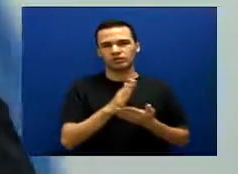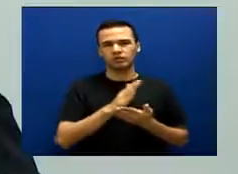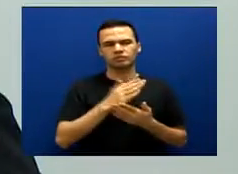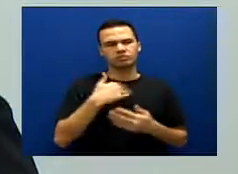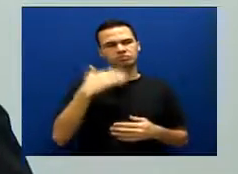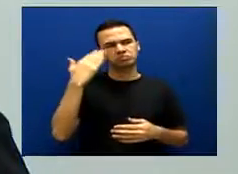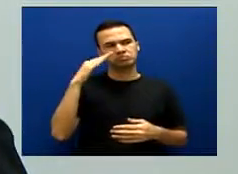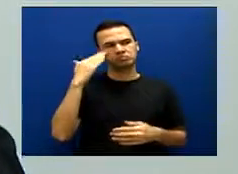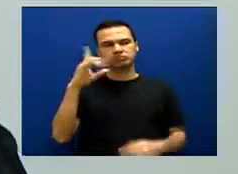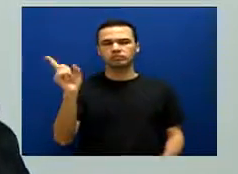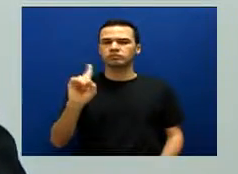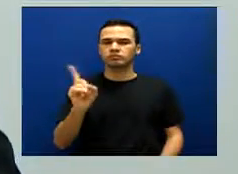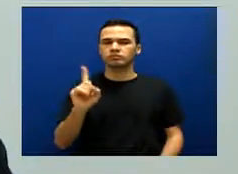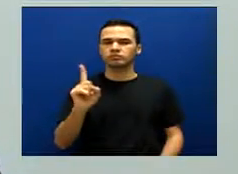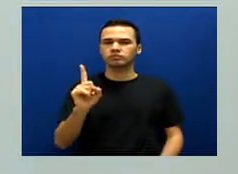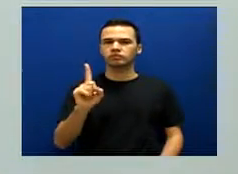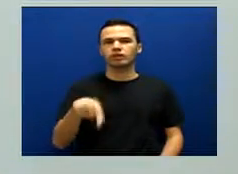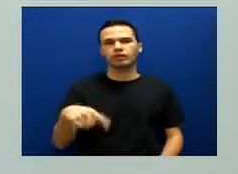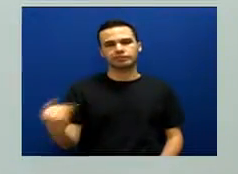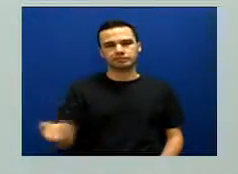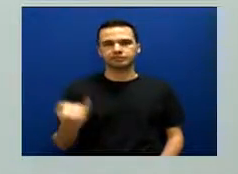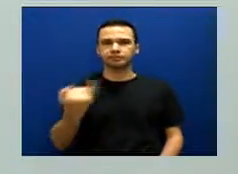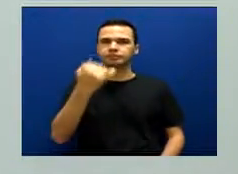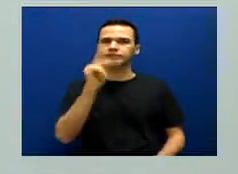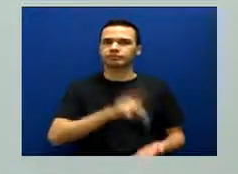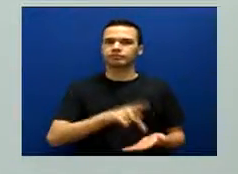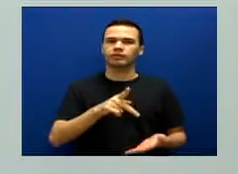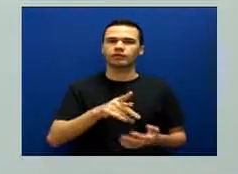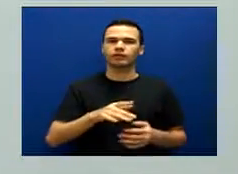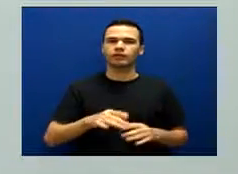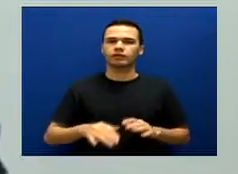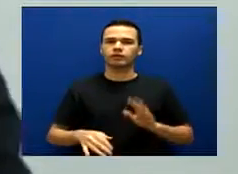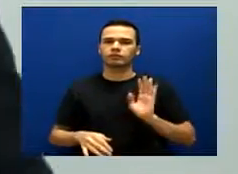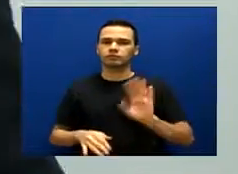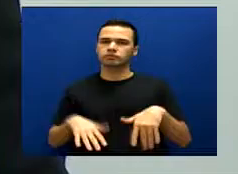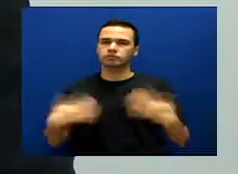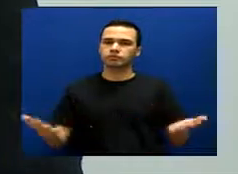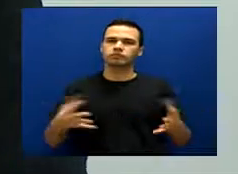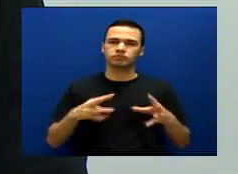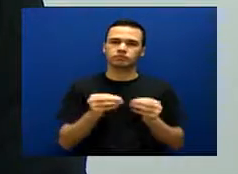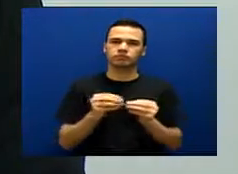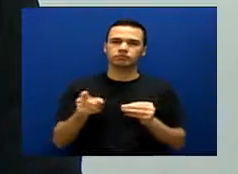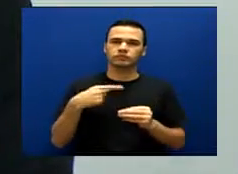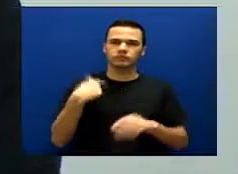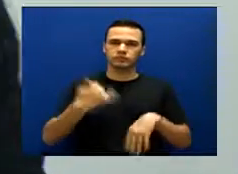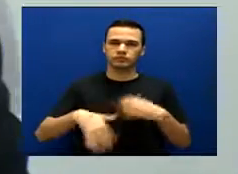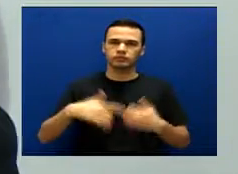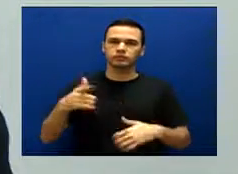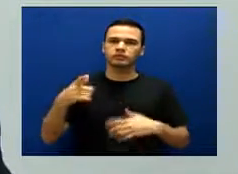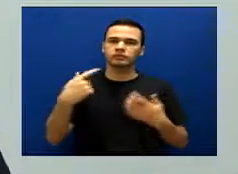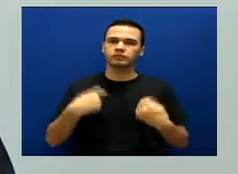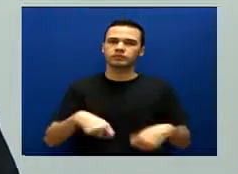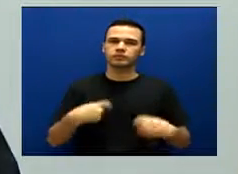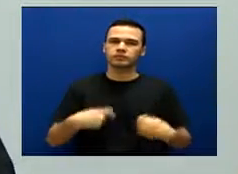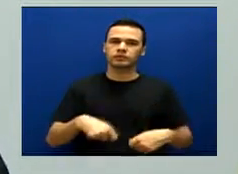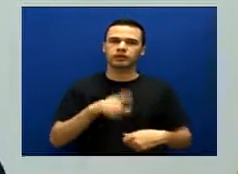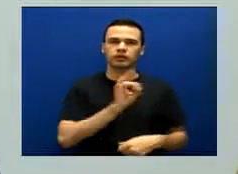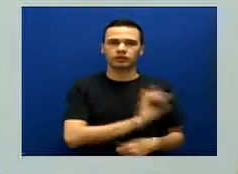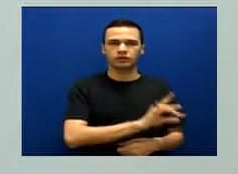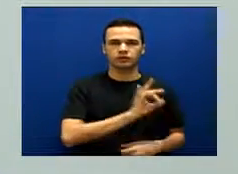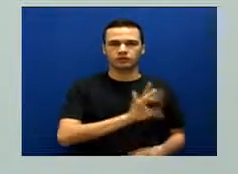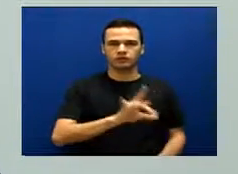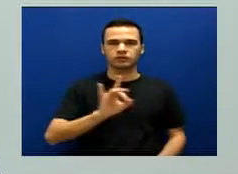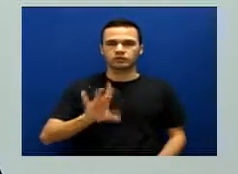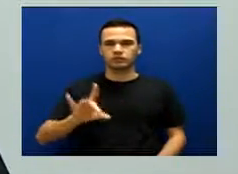entender a importância disso. Então, Renan, eu quero dizer que tudo isso depende da gente, depende